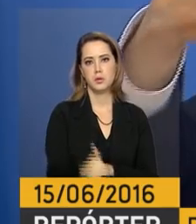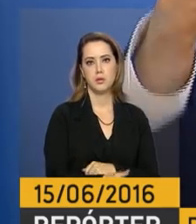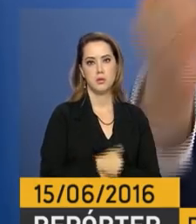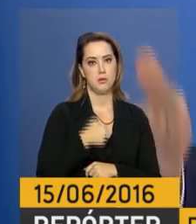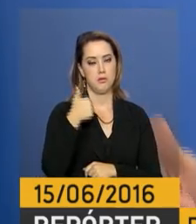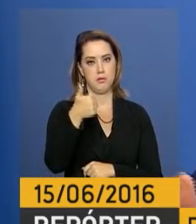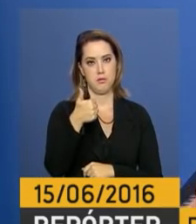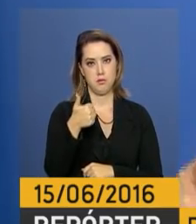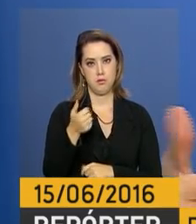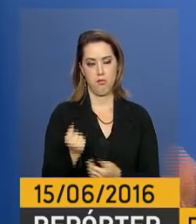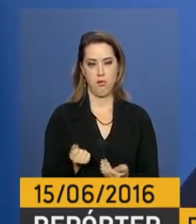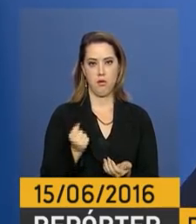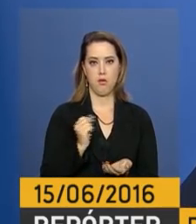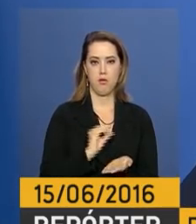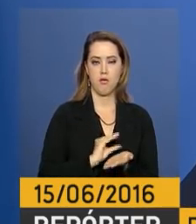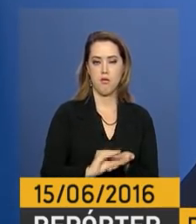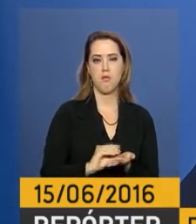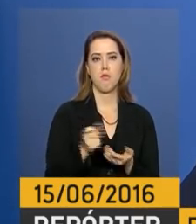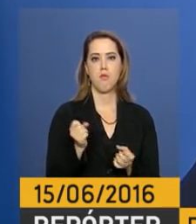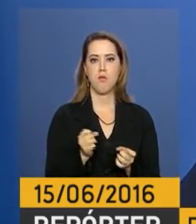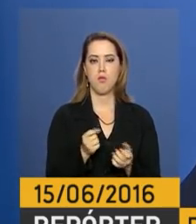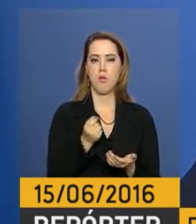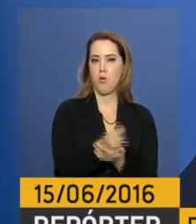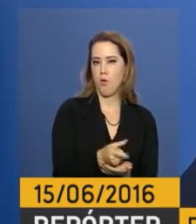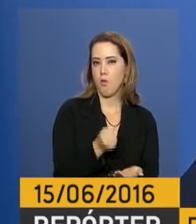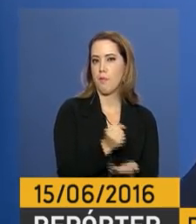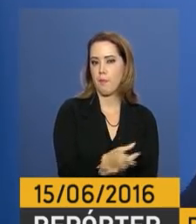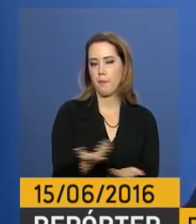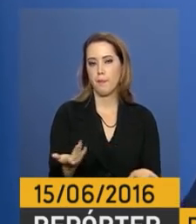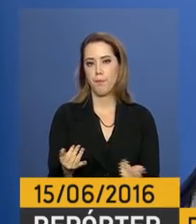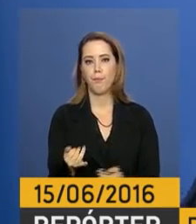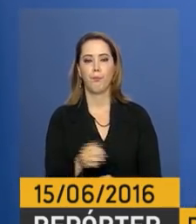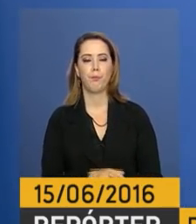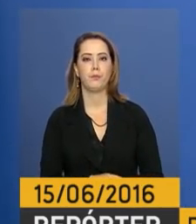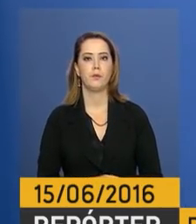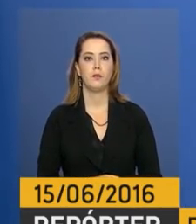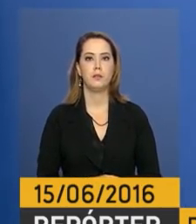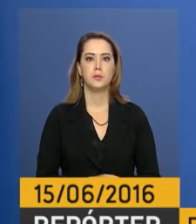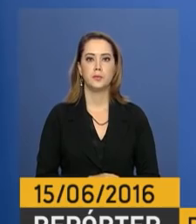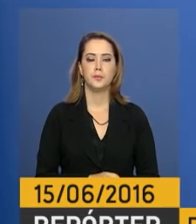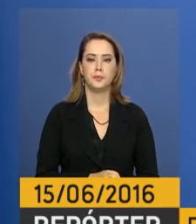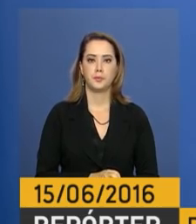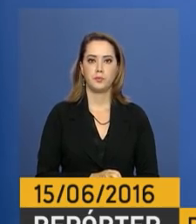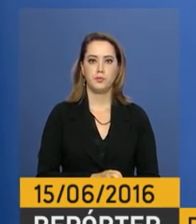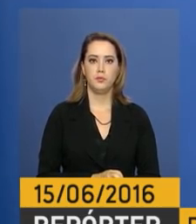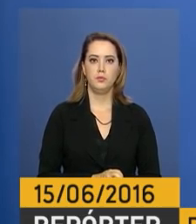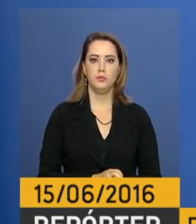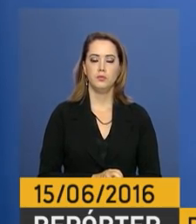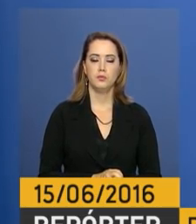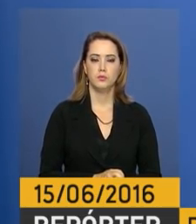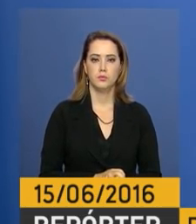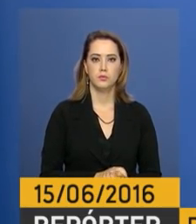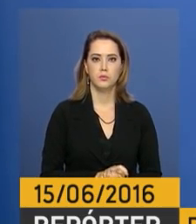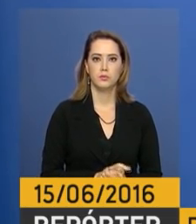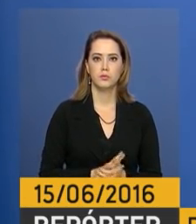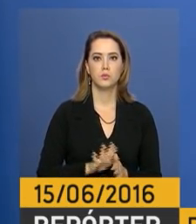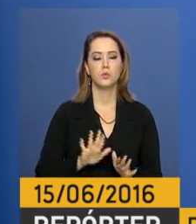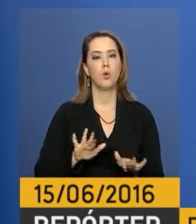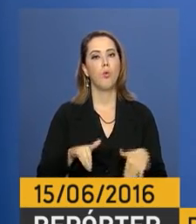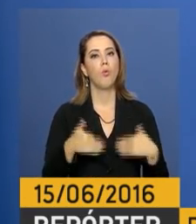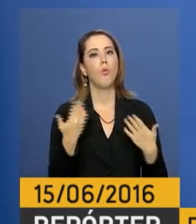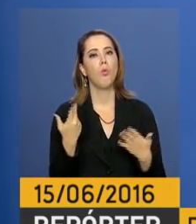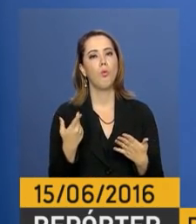para o investimento, para o consumo, etc. Eh, quais são então os